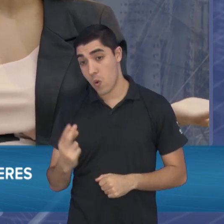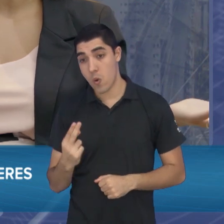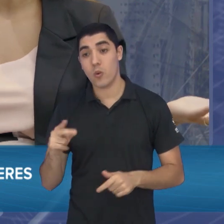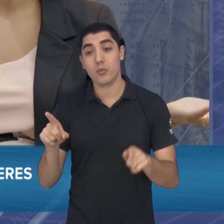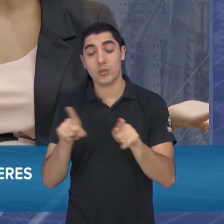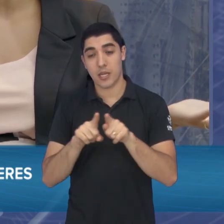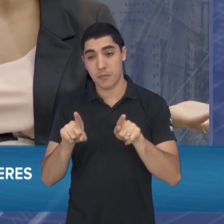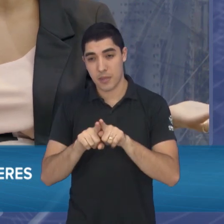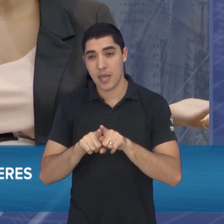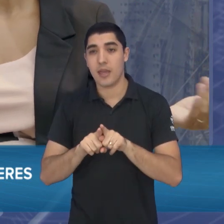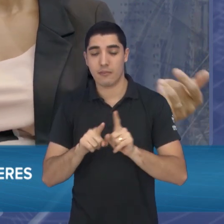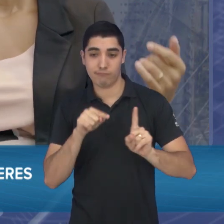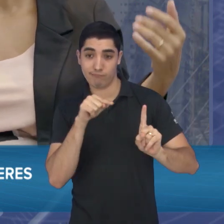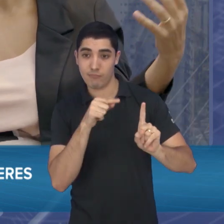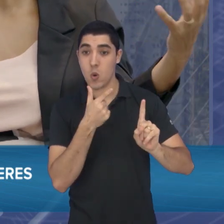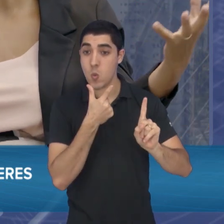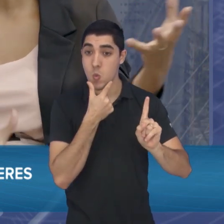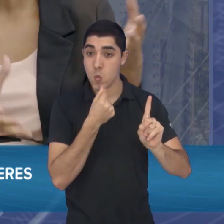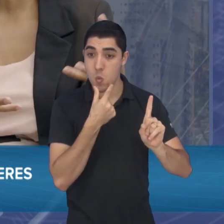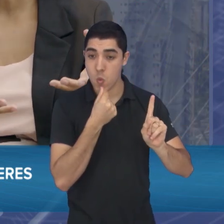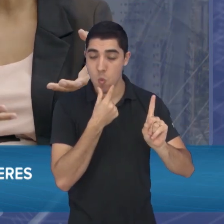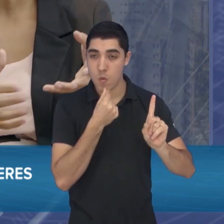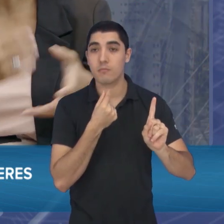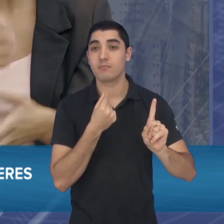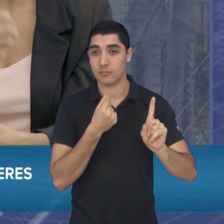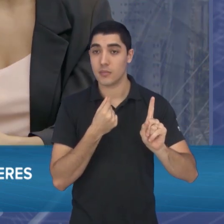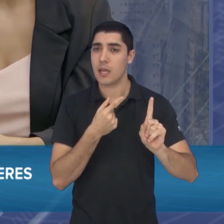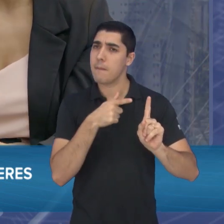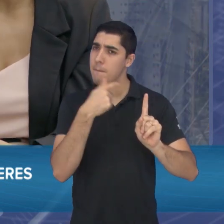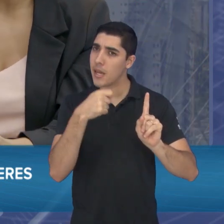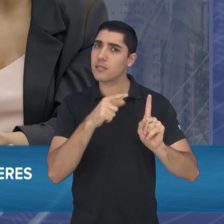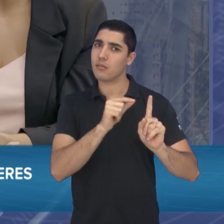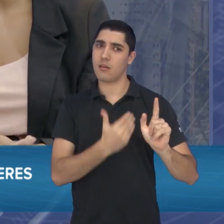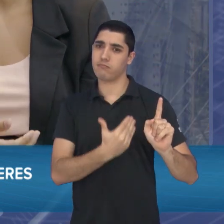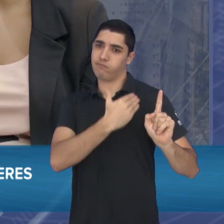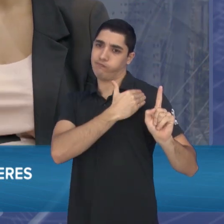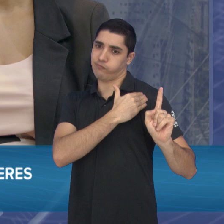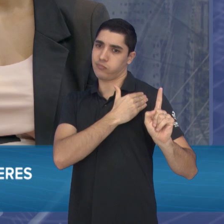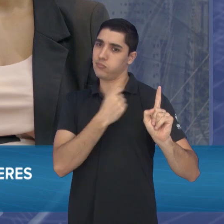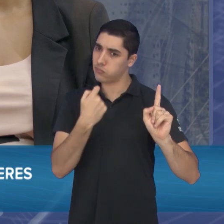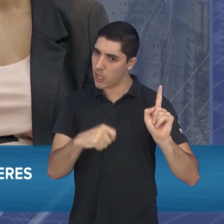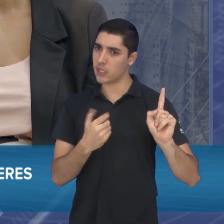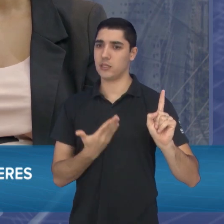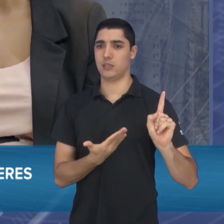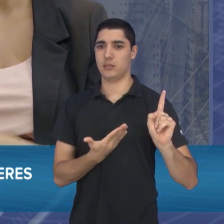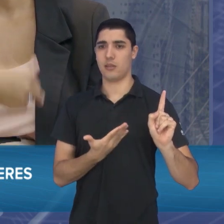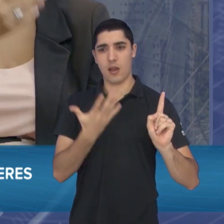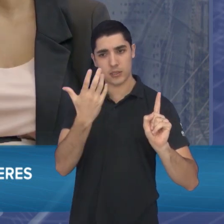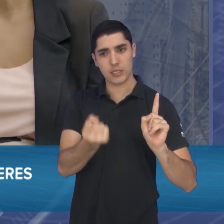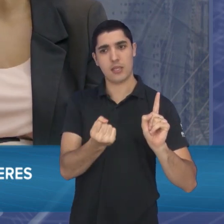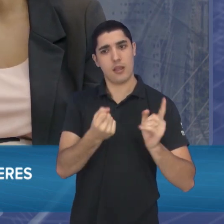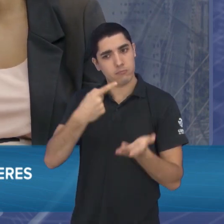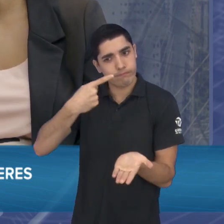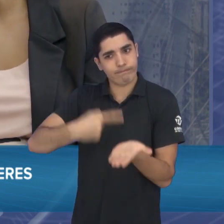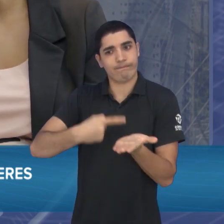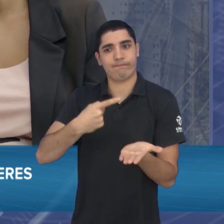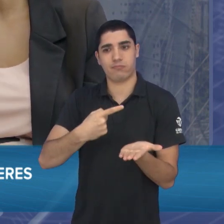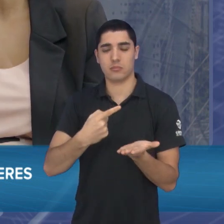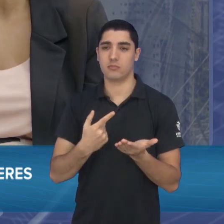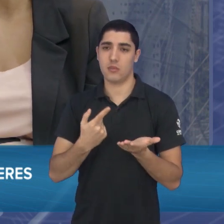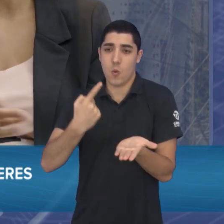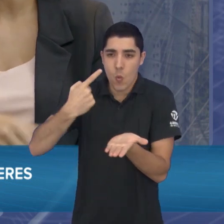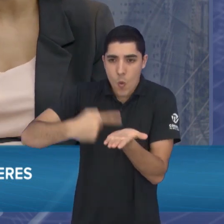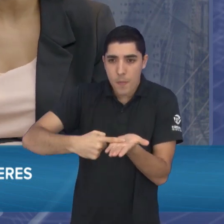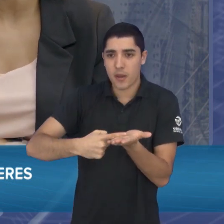dificuldade também, né, do homem de se comprometer mais né, com os cuidados, por exemplo,